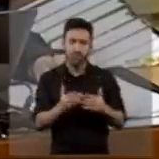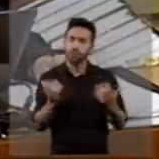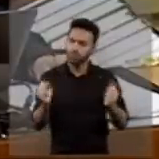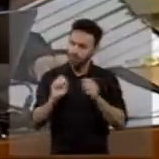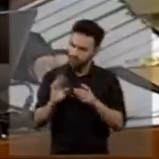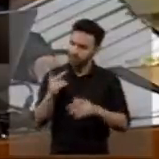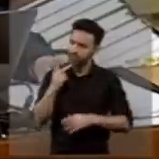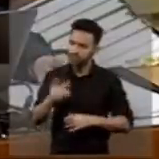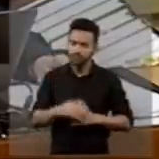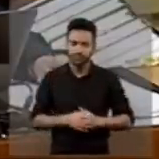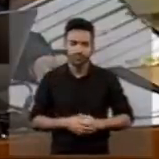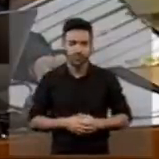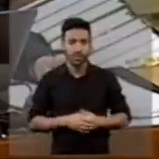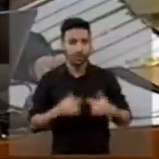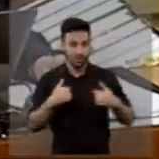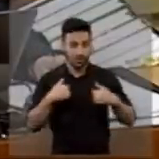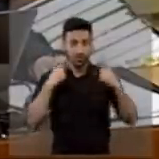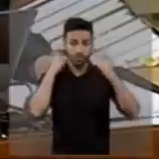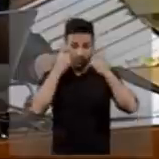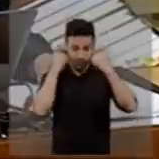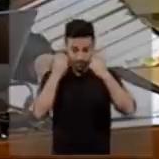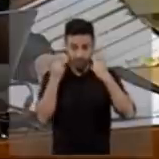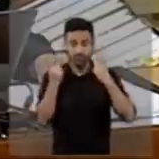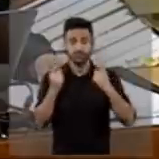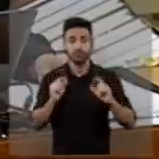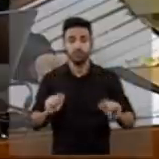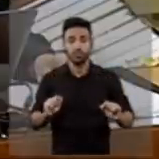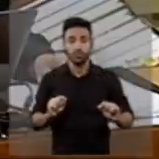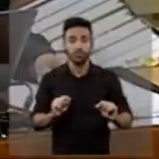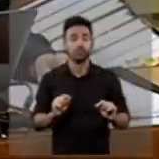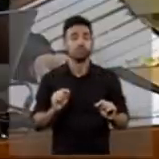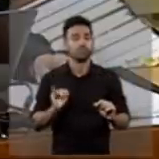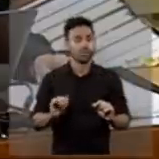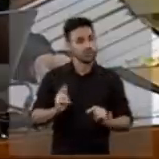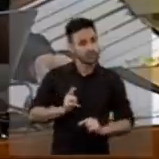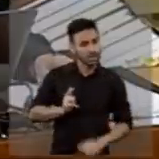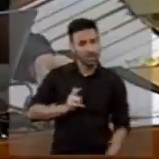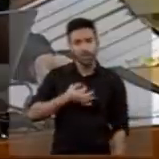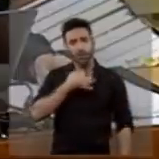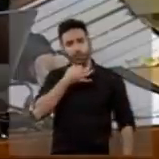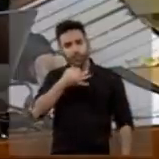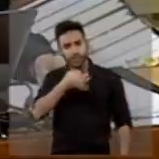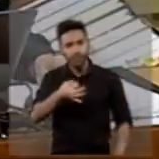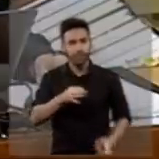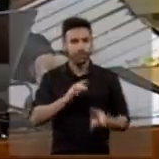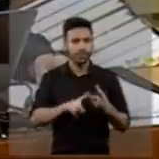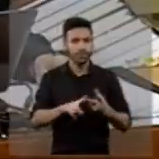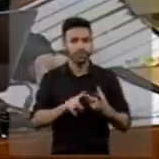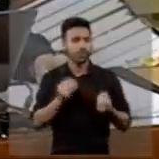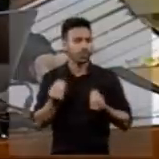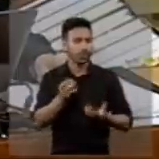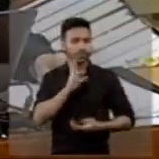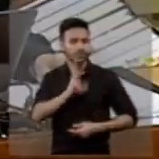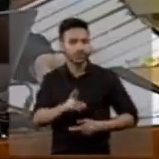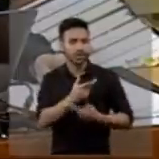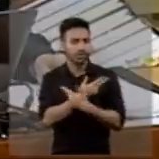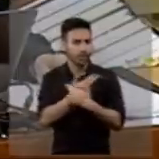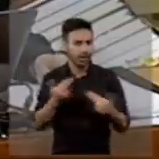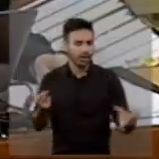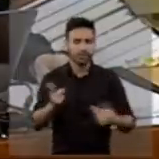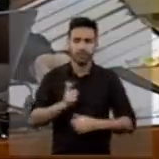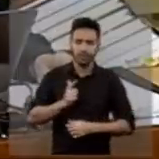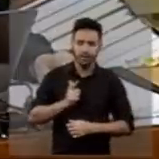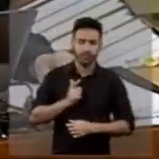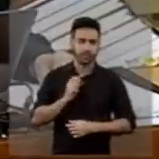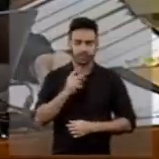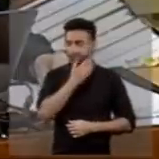que se prevalecer essa doutíssima opinião, o resultado, o julgamento, esse doutíssimo resultado,